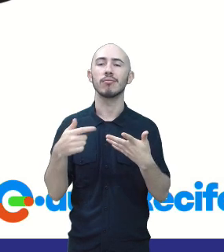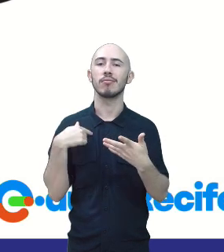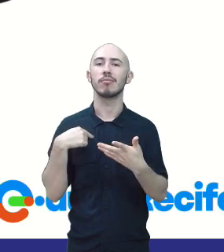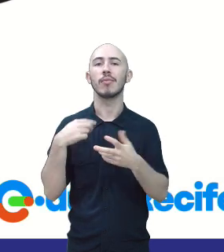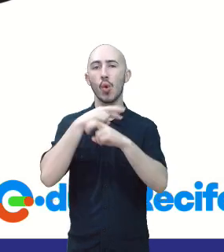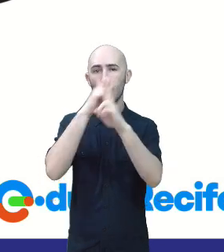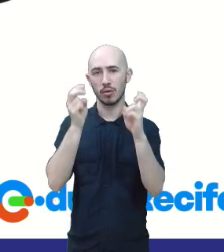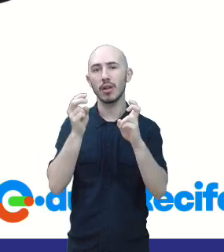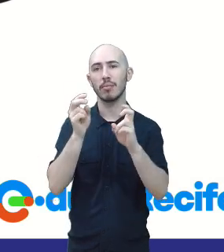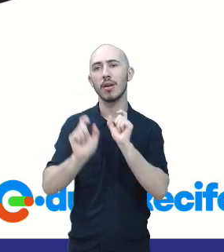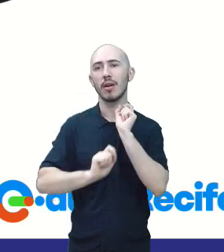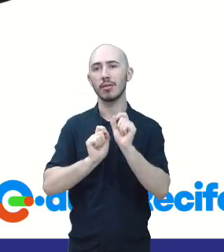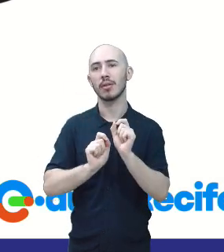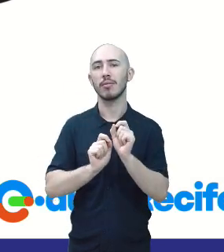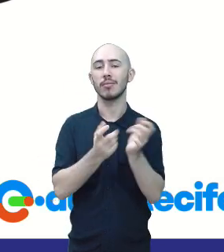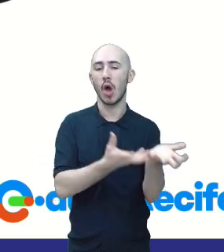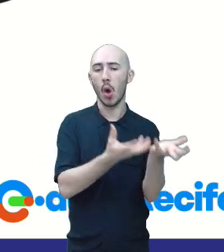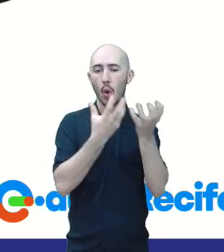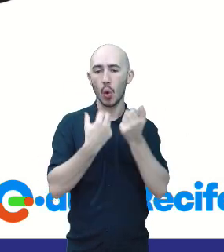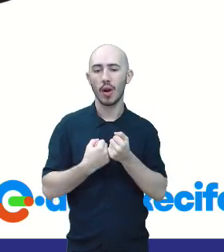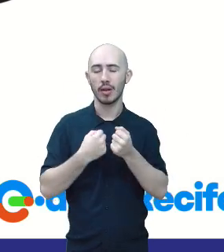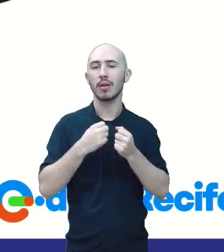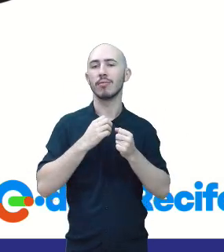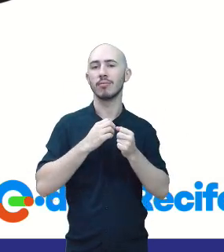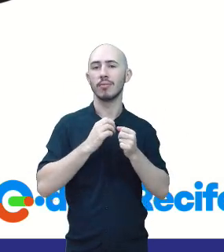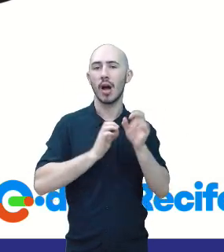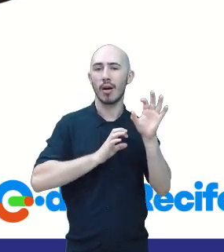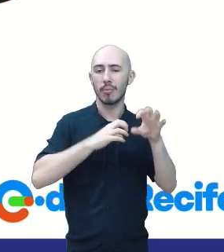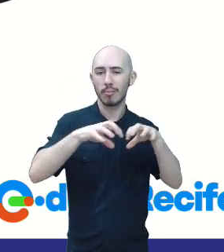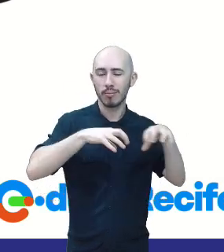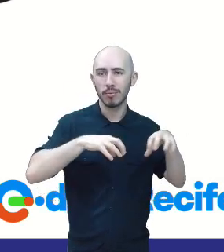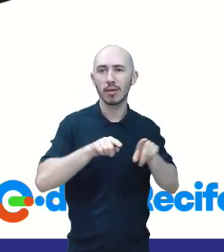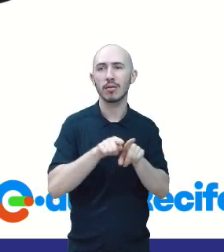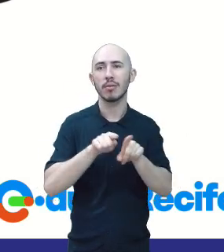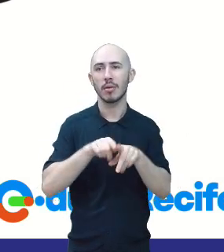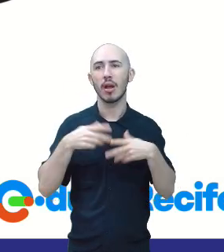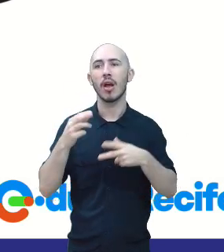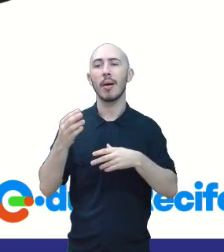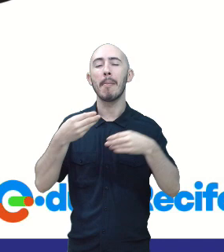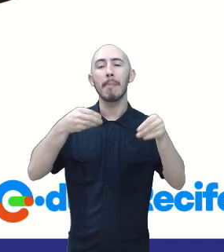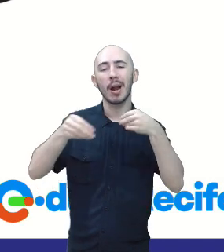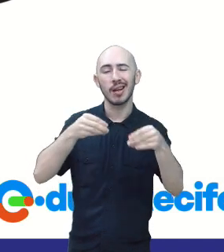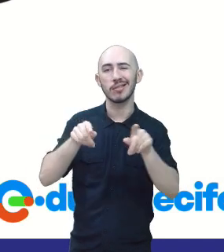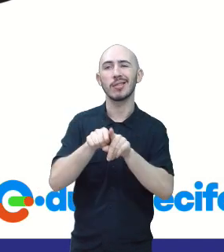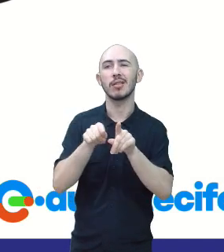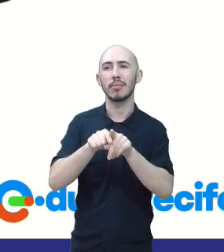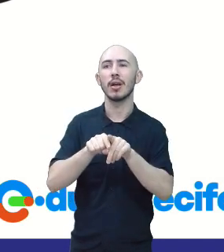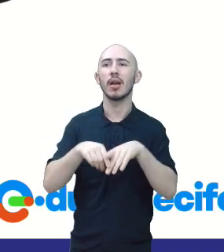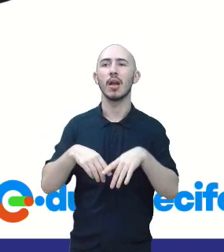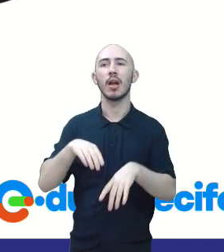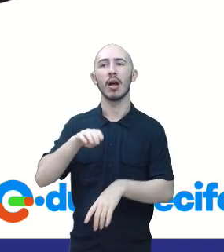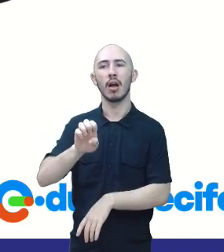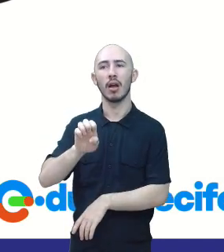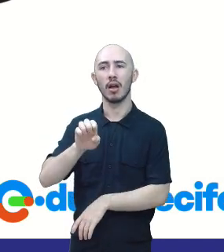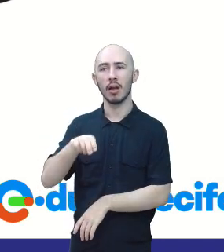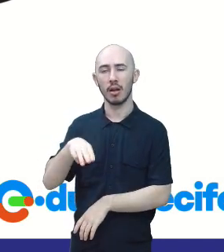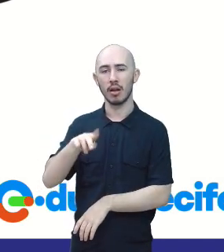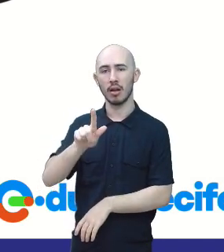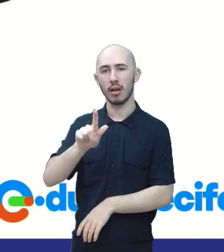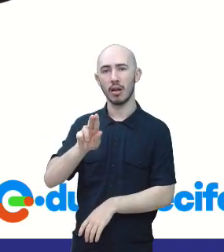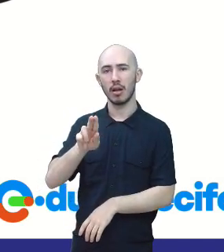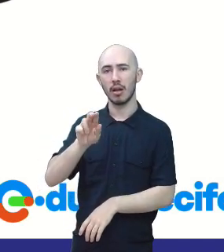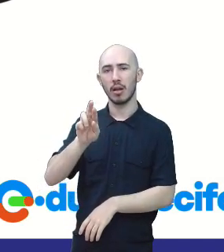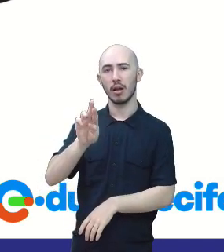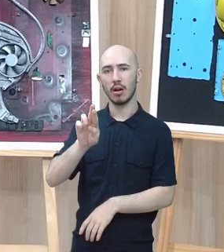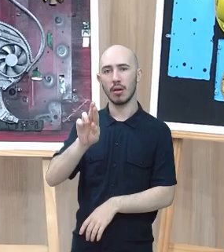coleta seletiva, que é o Cata Aqui, a reciclagem de plásticos também é outro, e através da Inlurb, né, que é um serviço nosso aqui